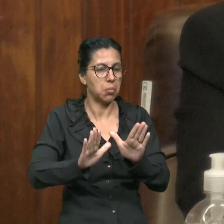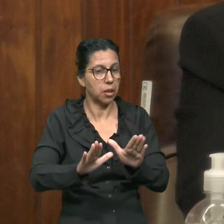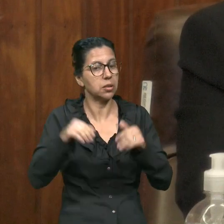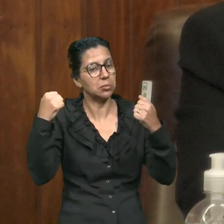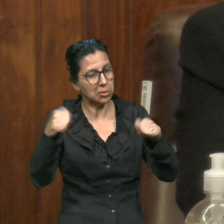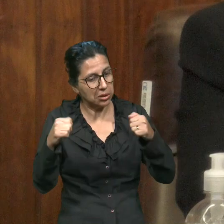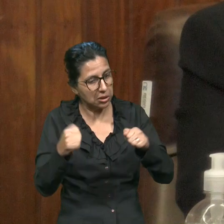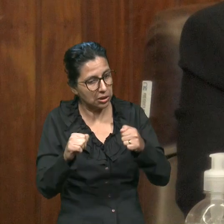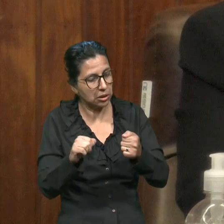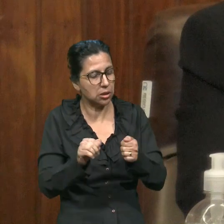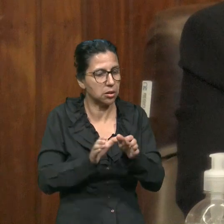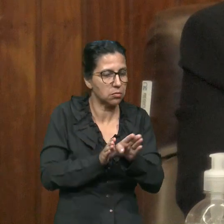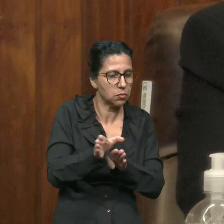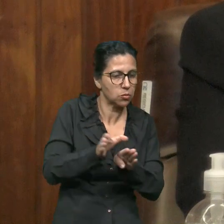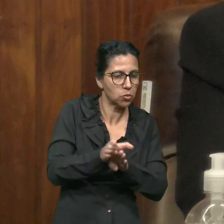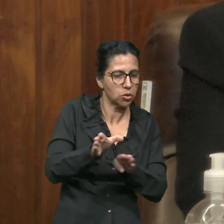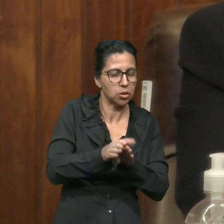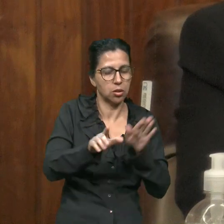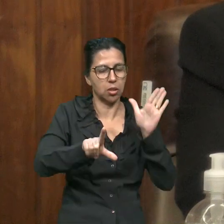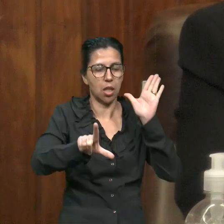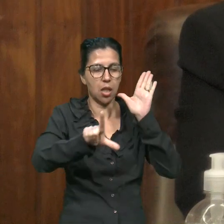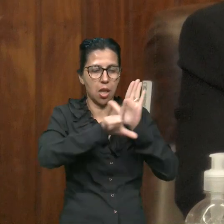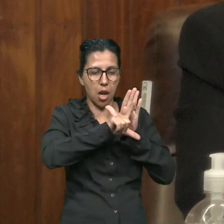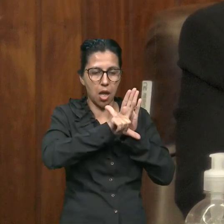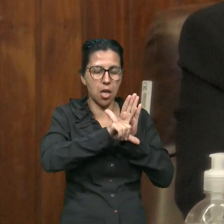seu uso, conforme previsto na Lei